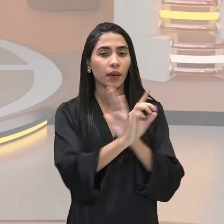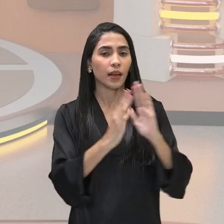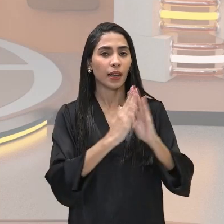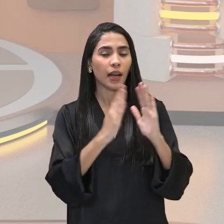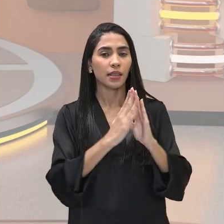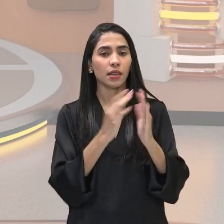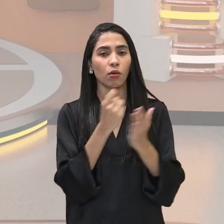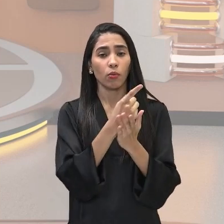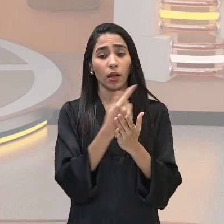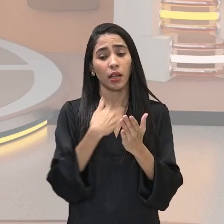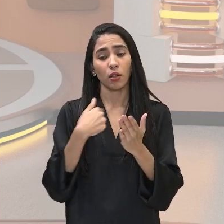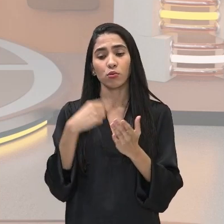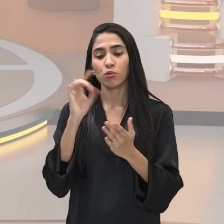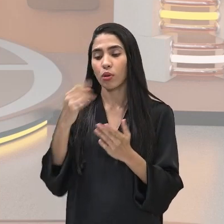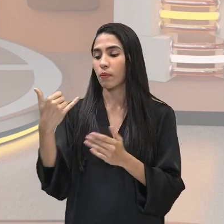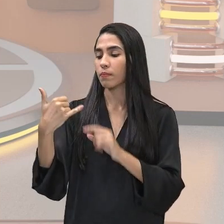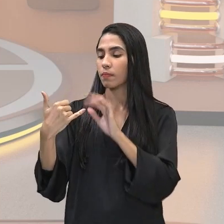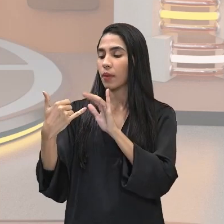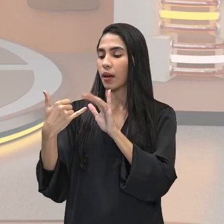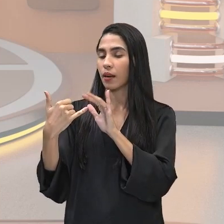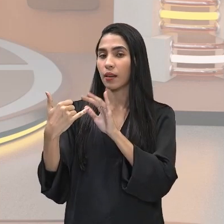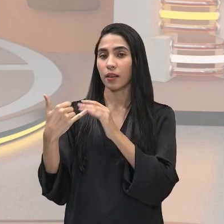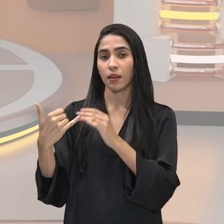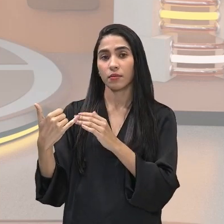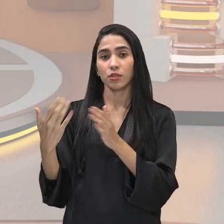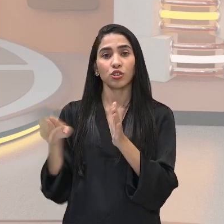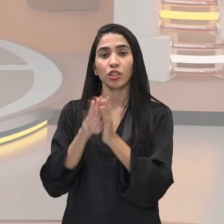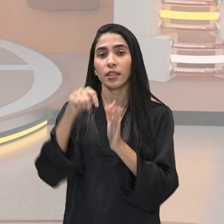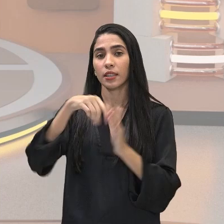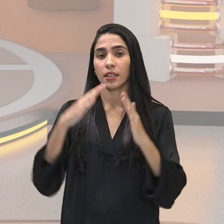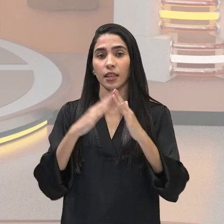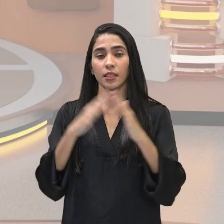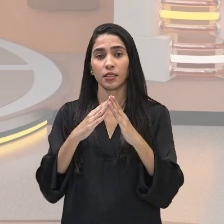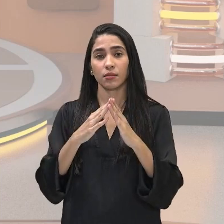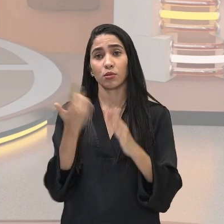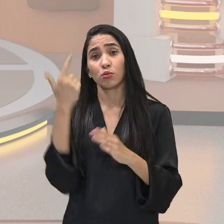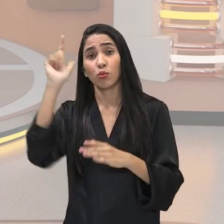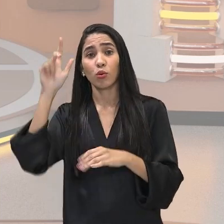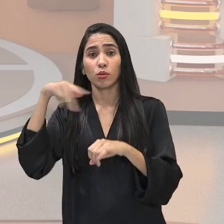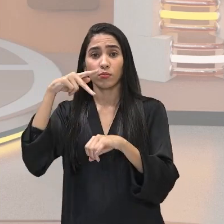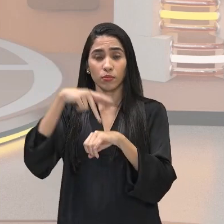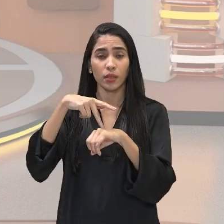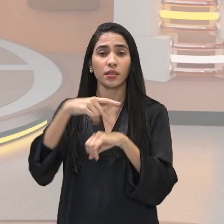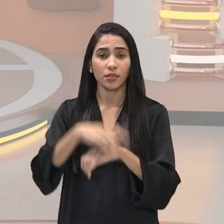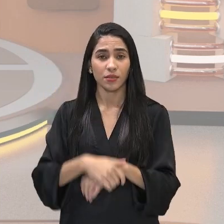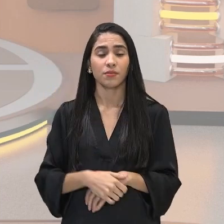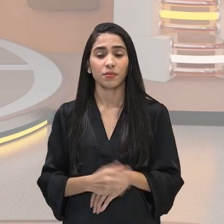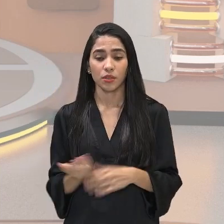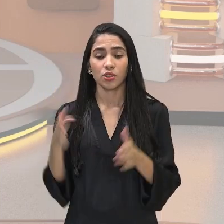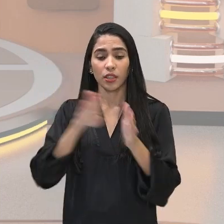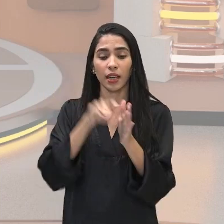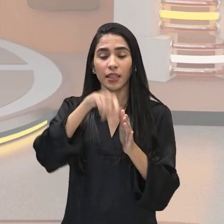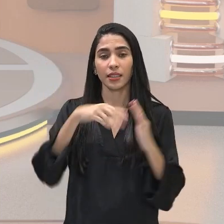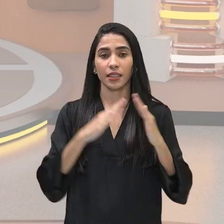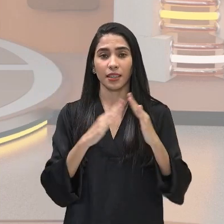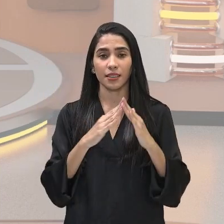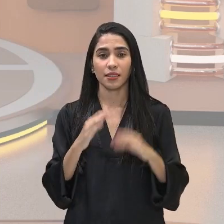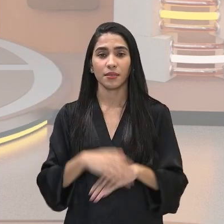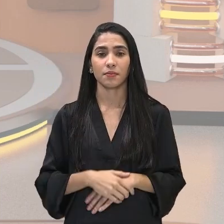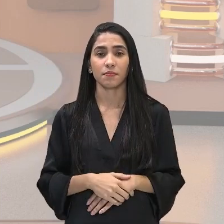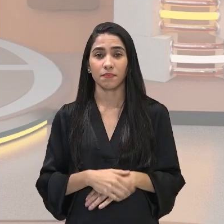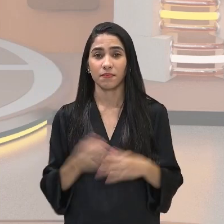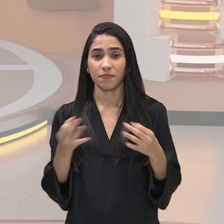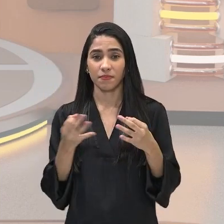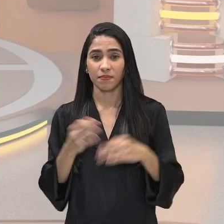ali alguma coisa e vai chegar lá na minha casa. Lá do outro lado do mundo, vai chegar aqui na minha casa.